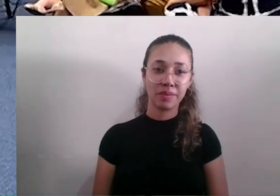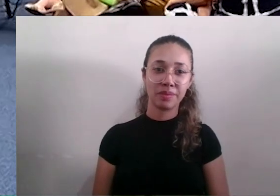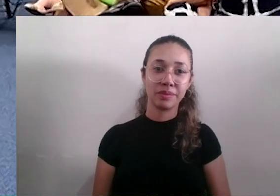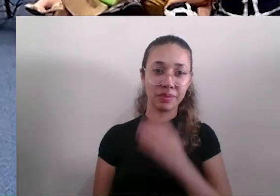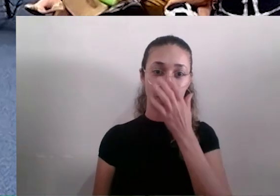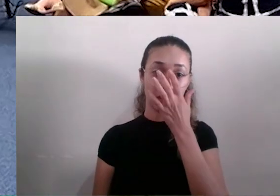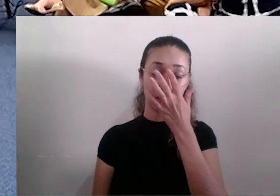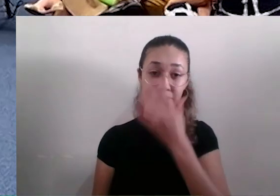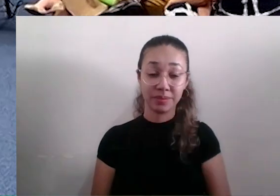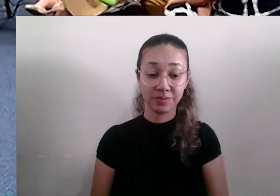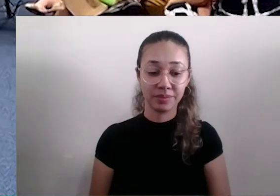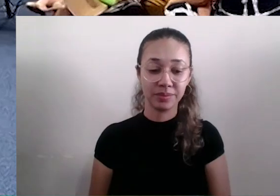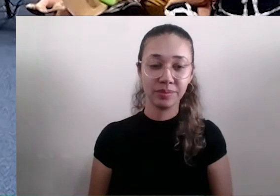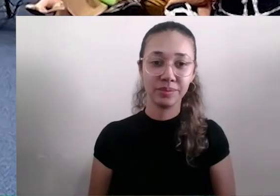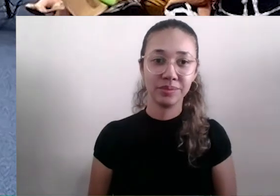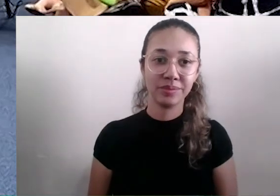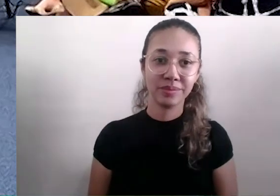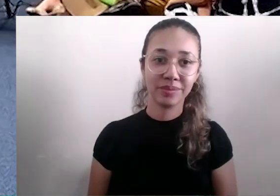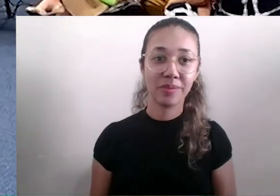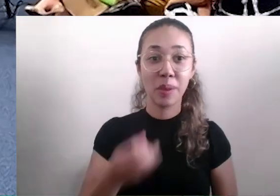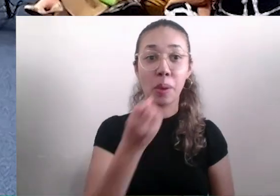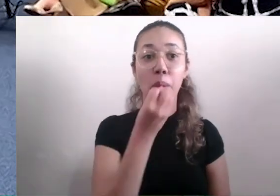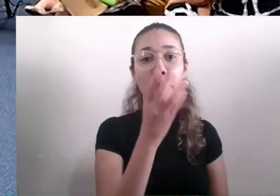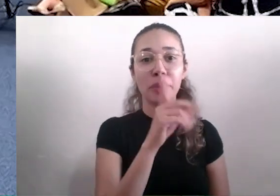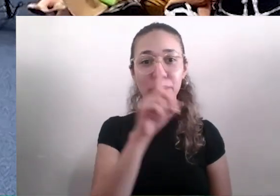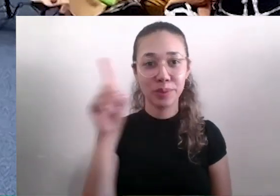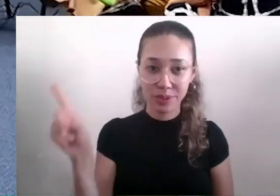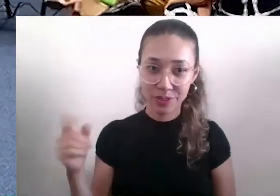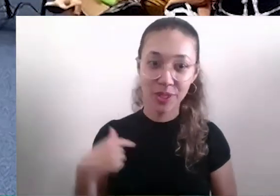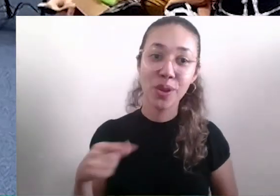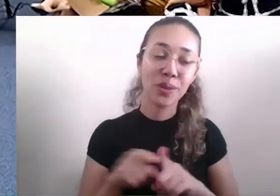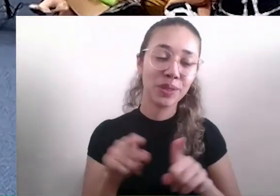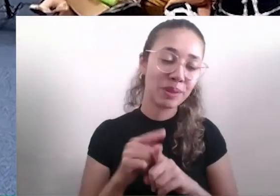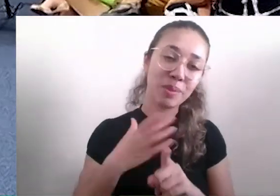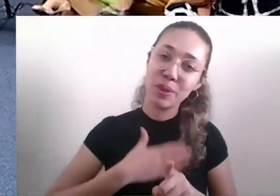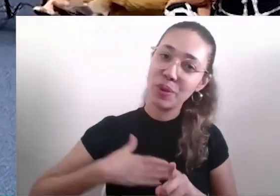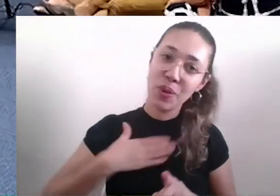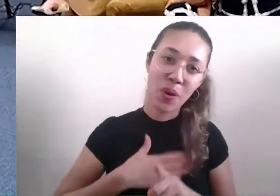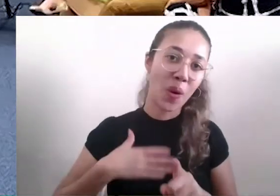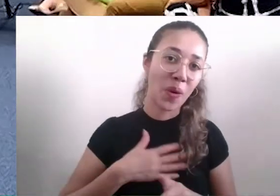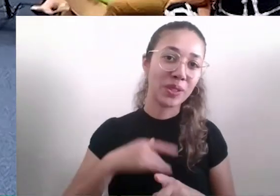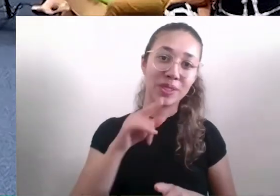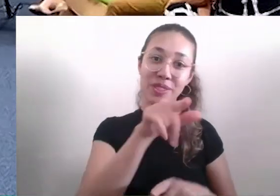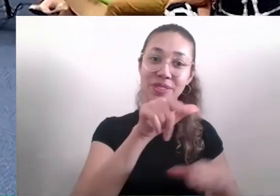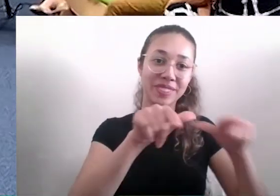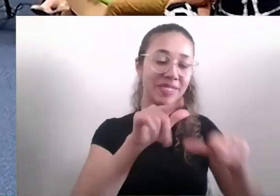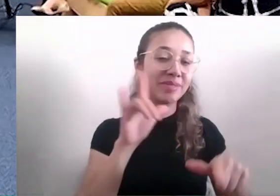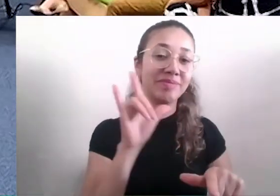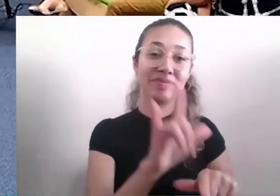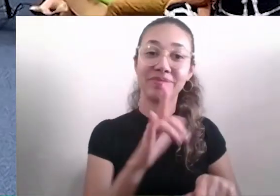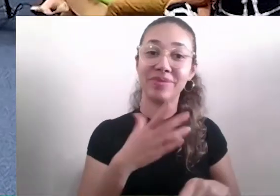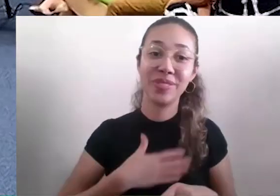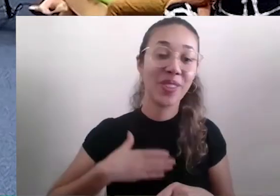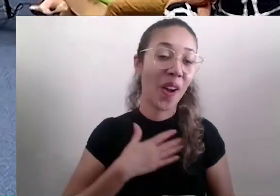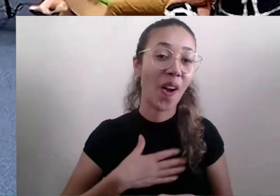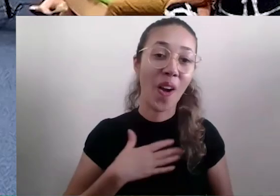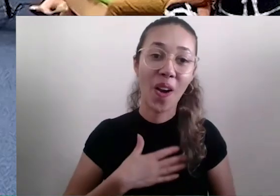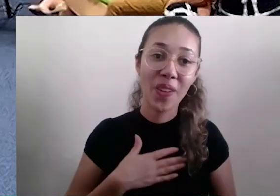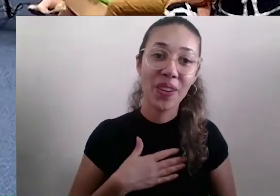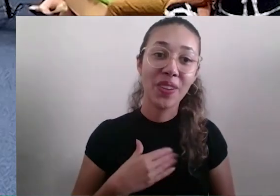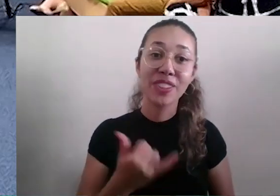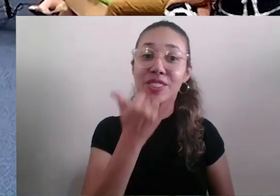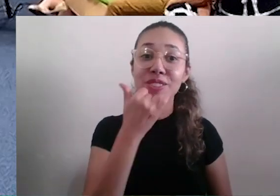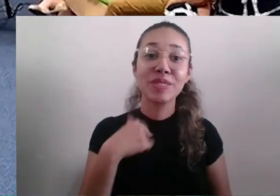inteiro Bom dia eu também sou uma fã branca Ah foi Incondicional Desculpa cheguei